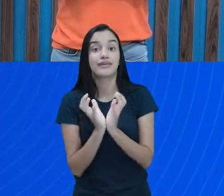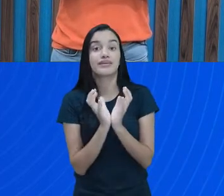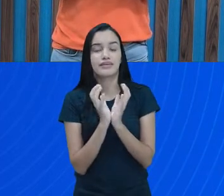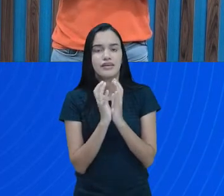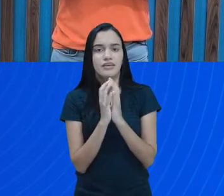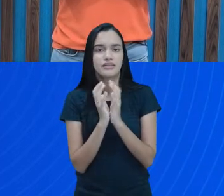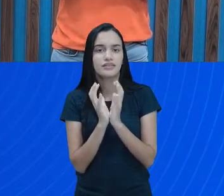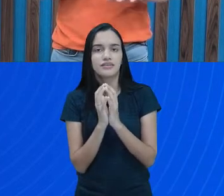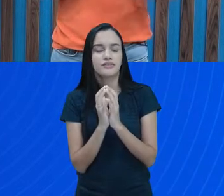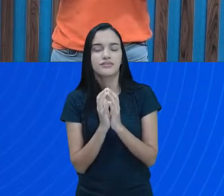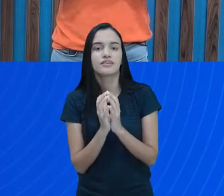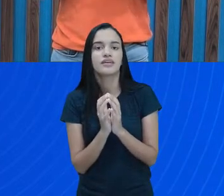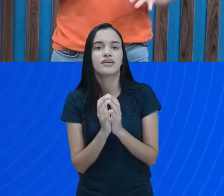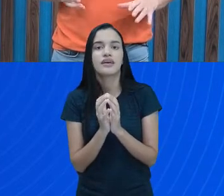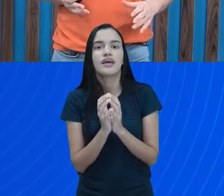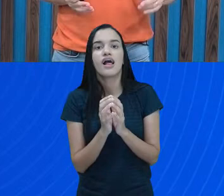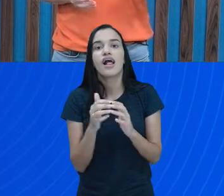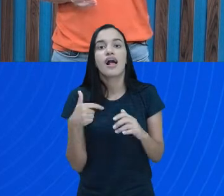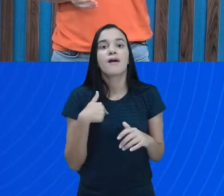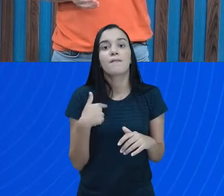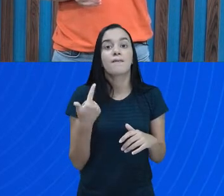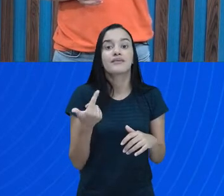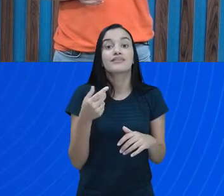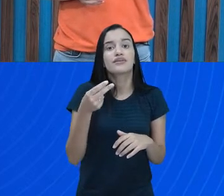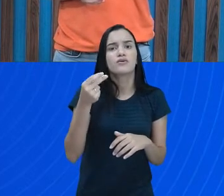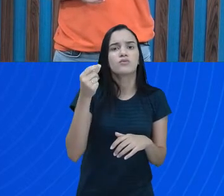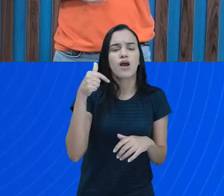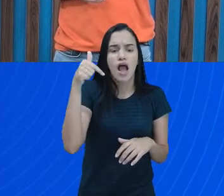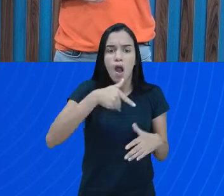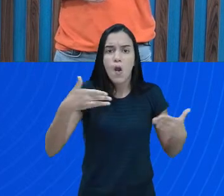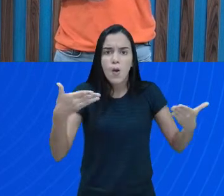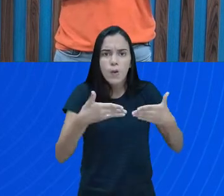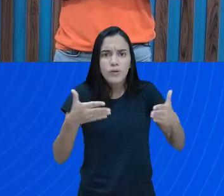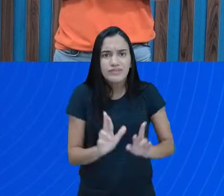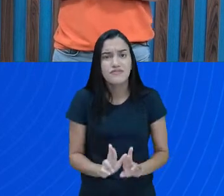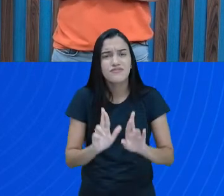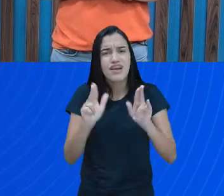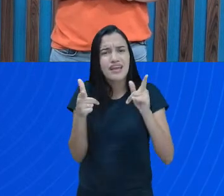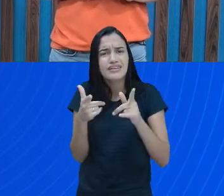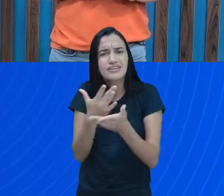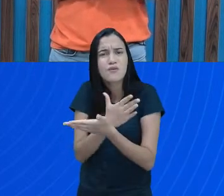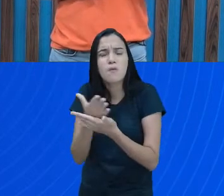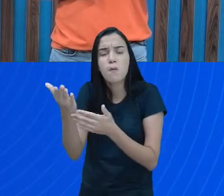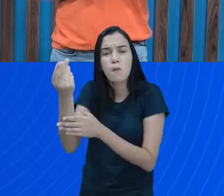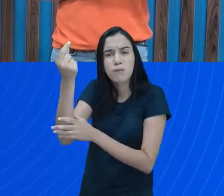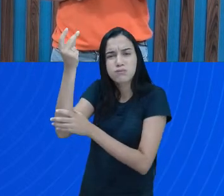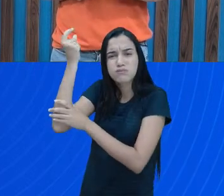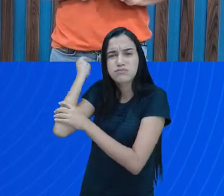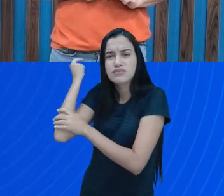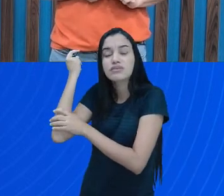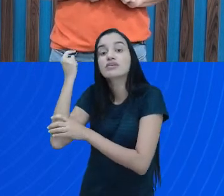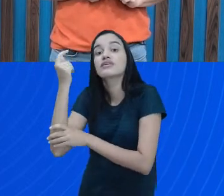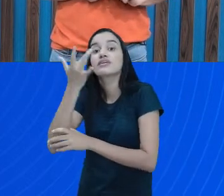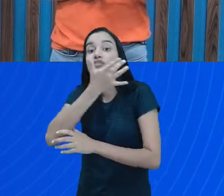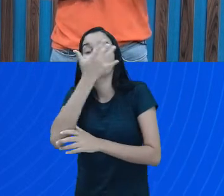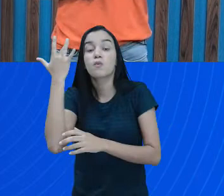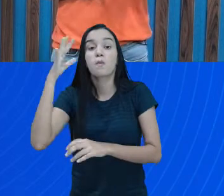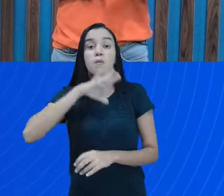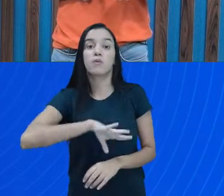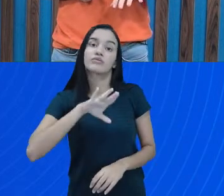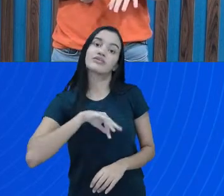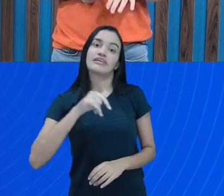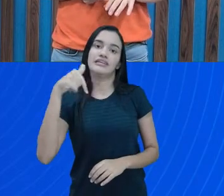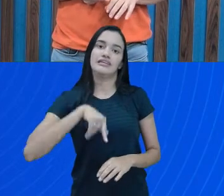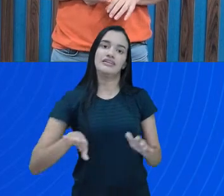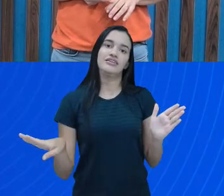não tem nada a ver com aquele Recife lá do começo, da época em que os portugueses chegaram aqui e depois